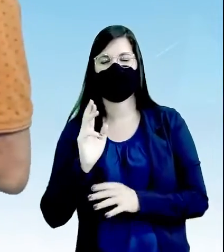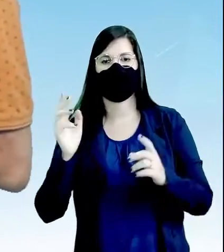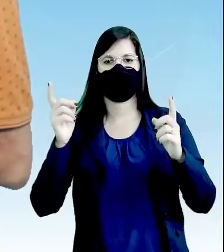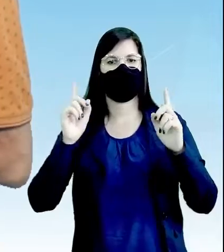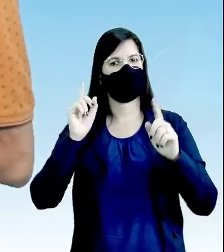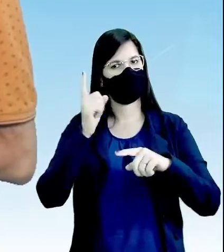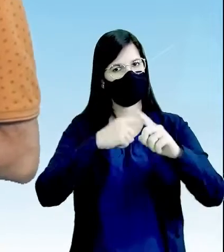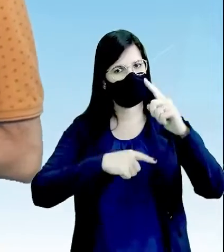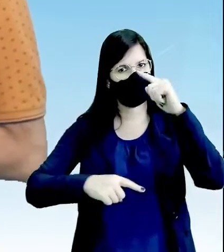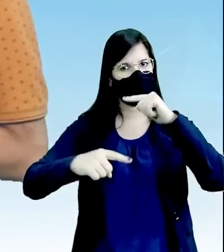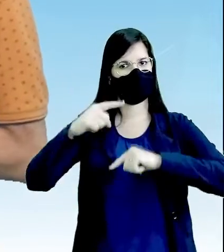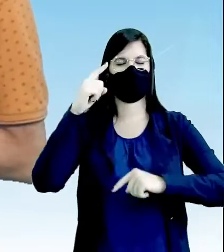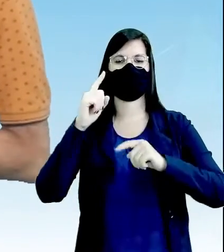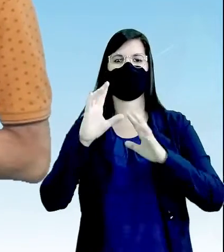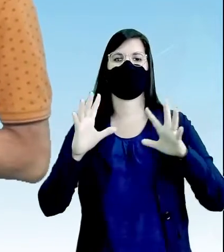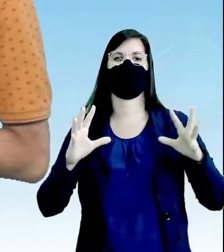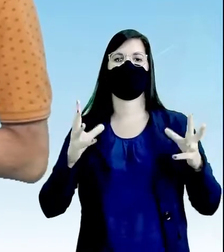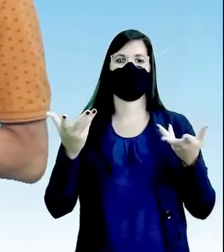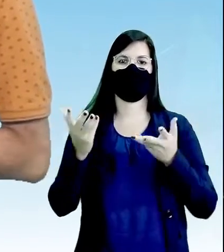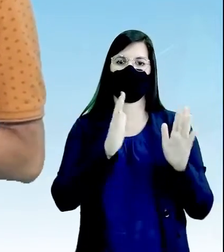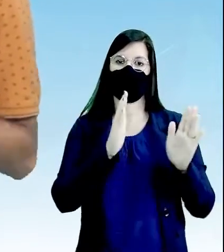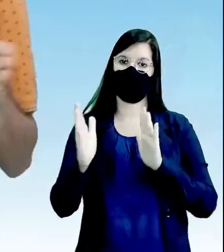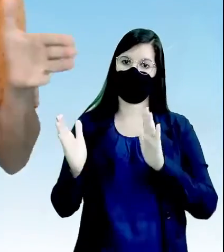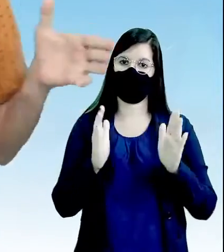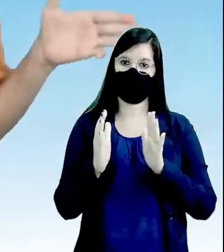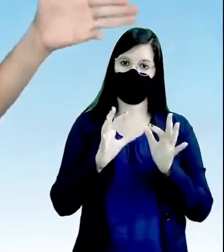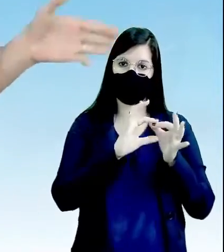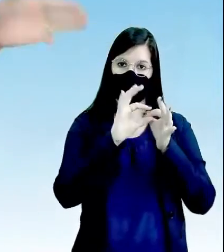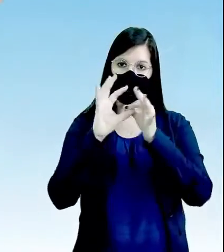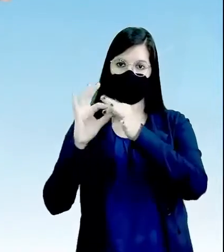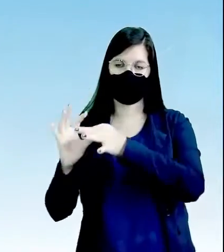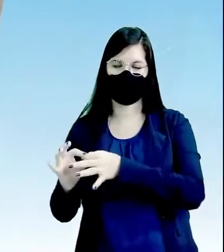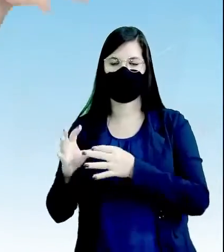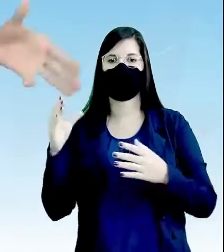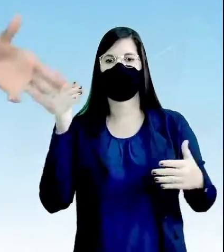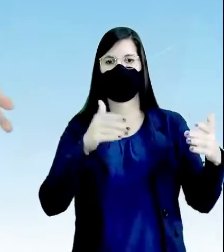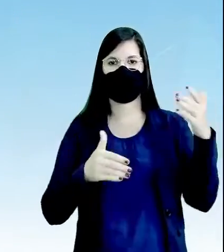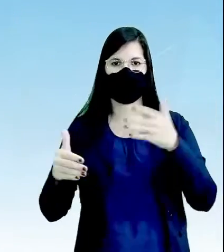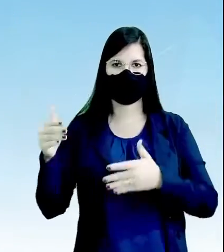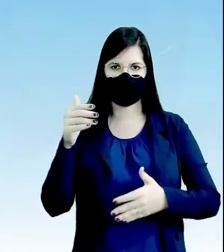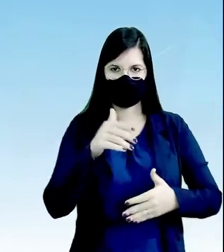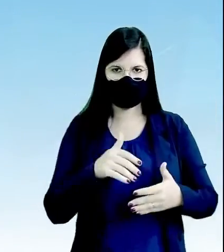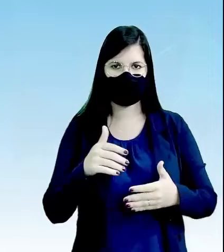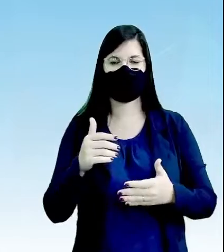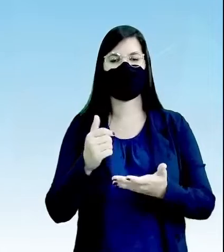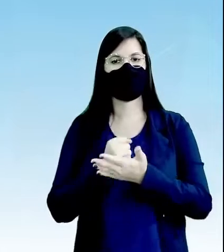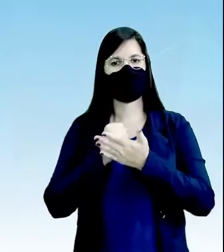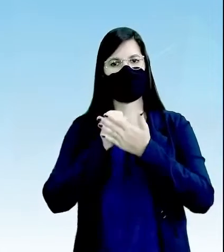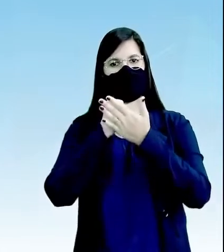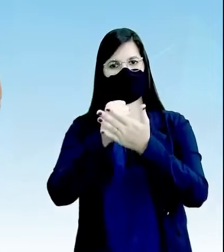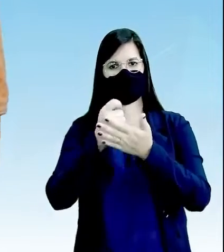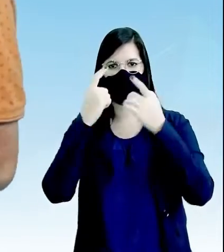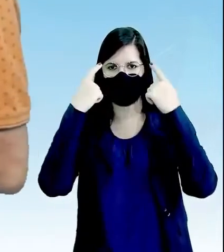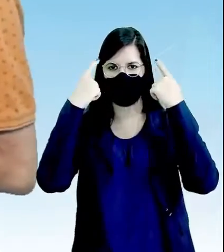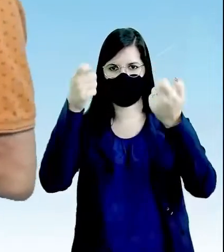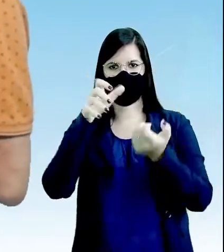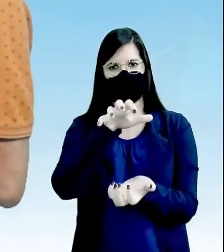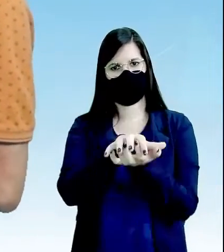revolucionário para a sua época, no seu contexto. E ele participou e apoiou a Revolução Pernambucana